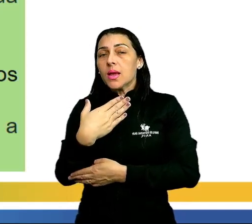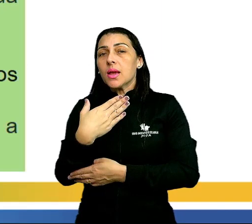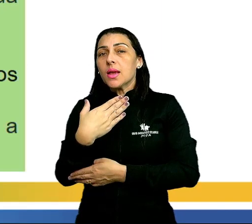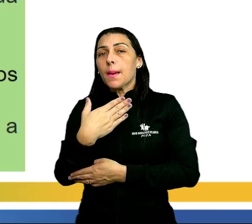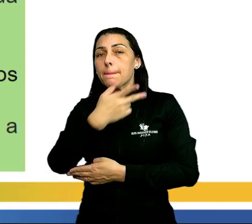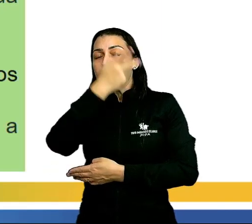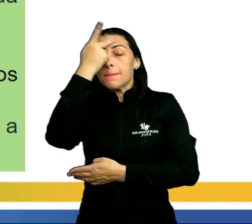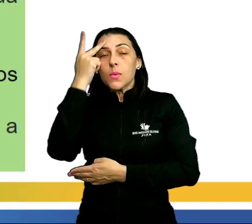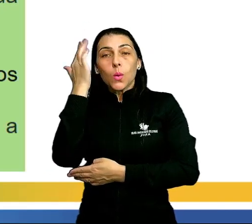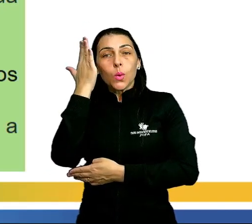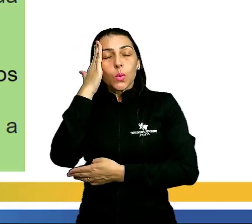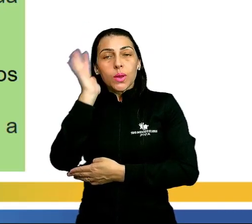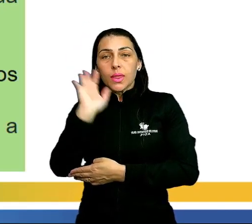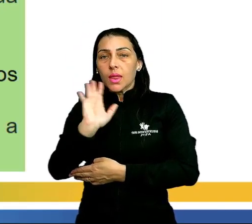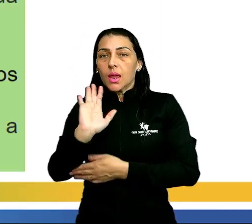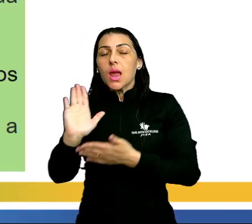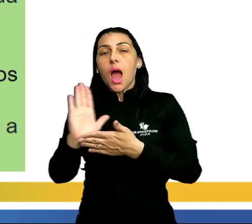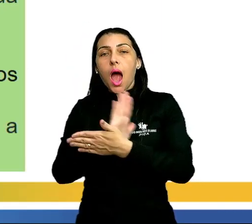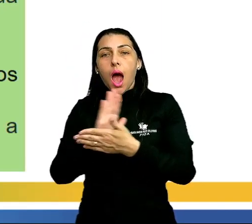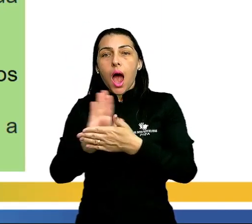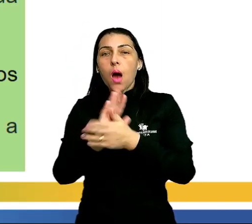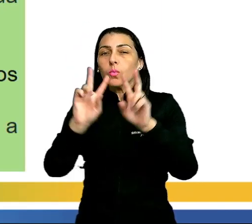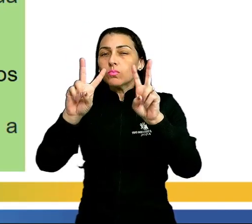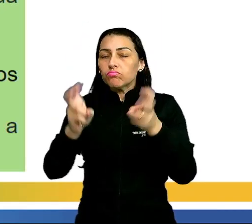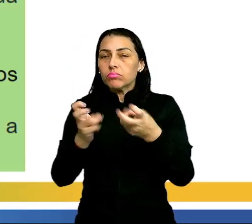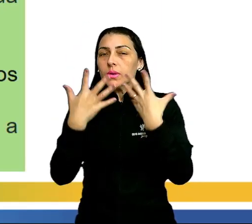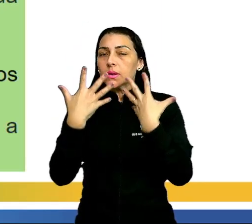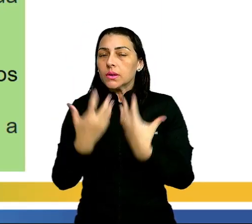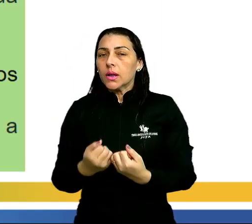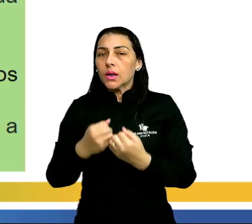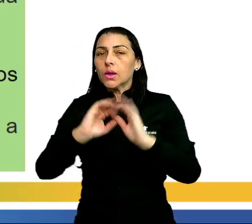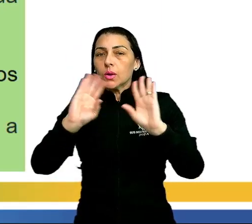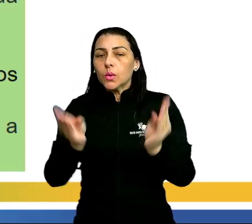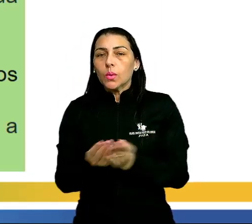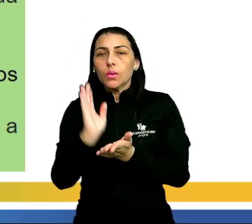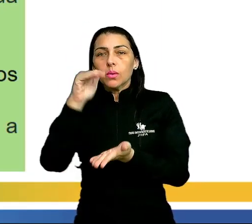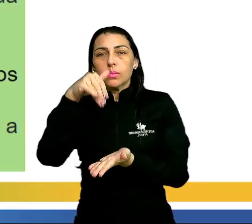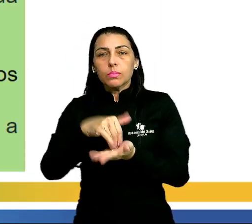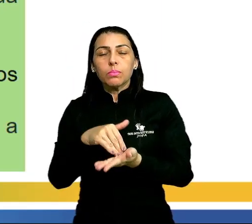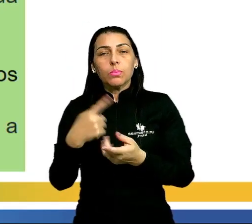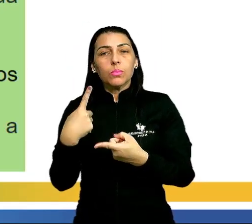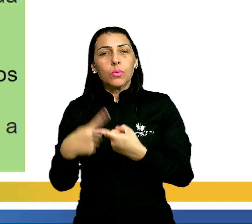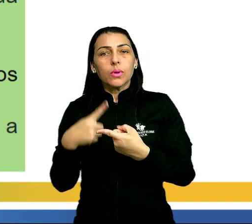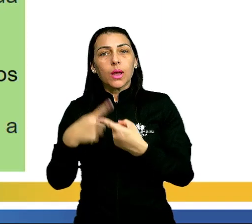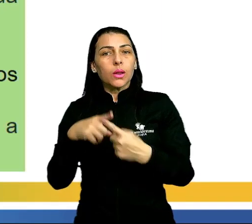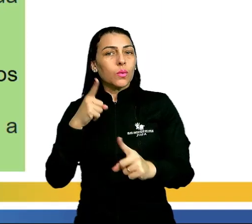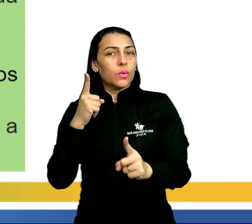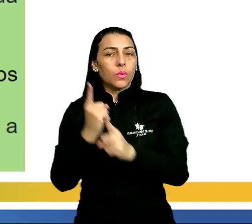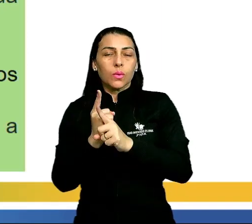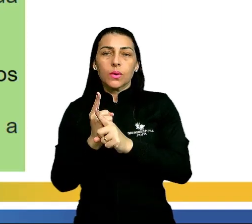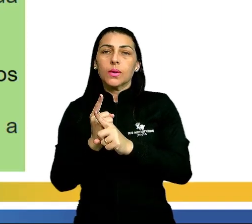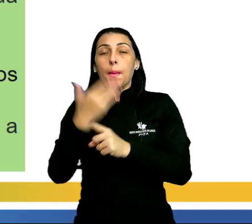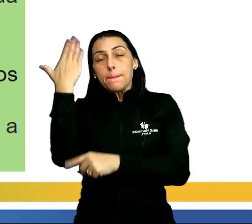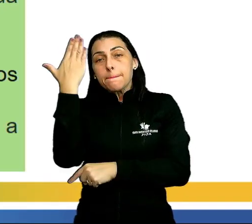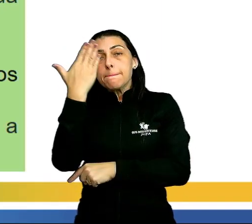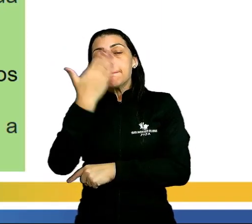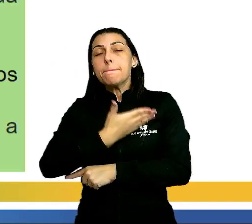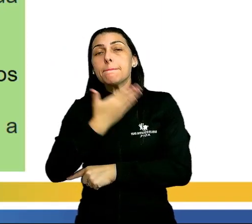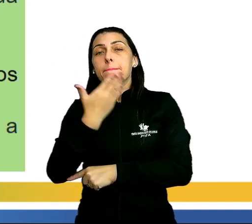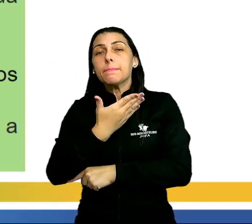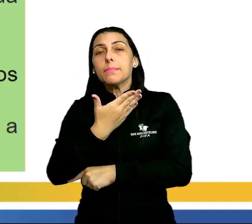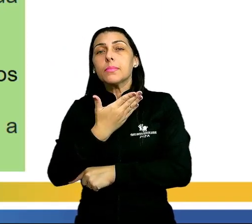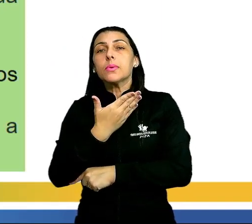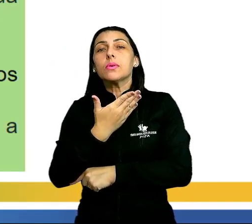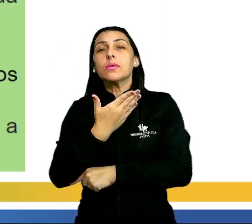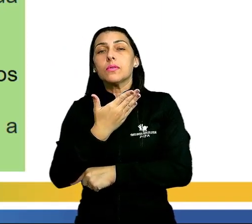Então, neste caso, queremos que se aceite uma conclusão por não se encontrar provas,